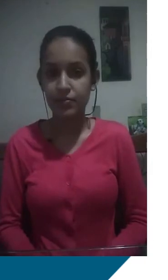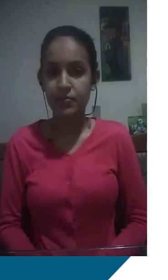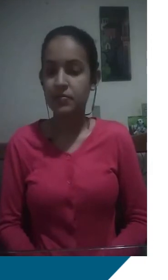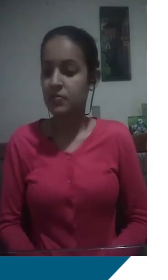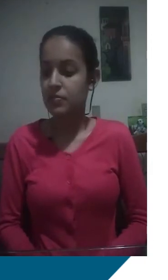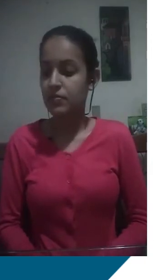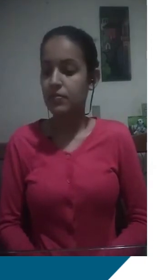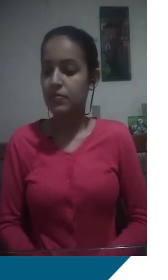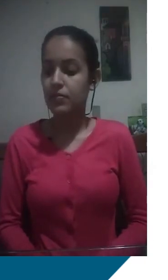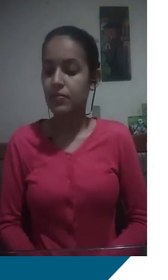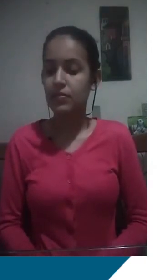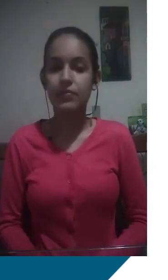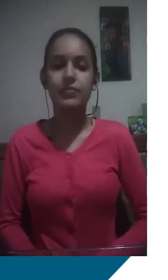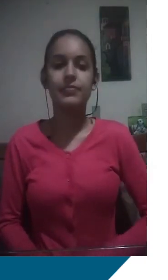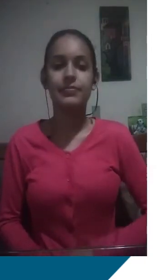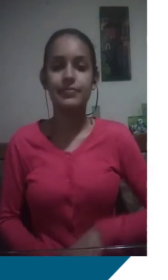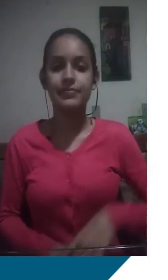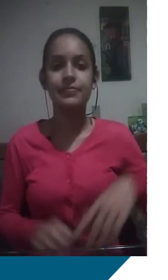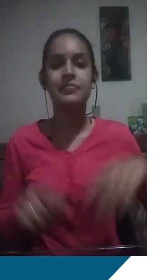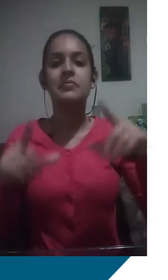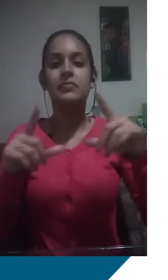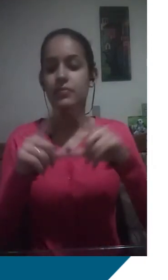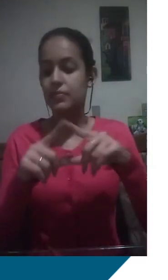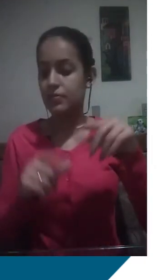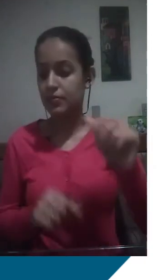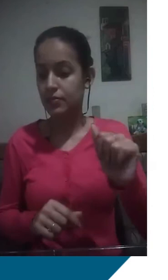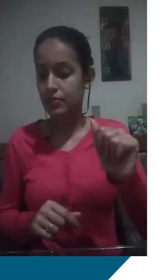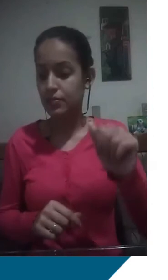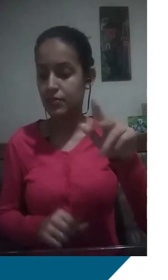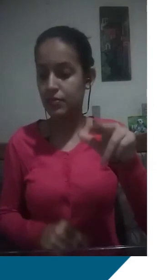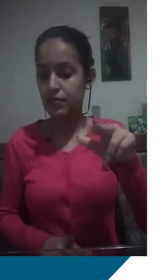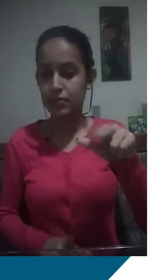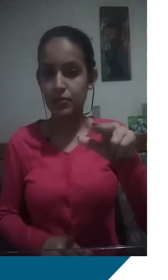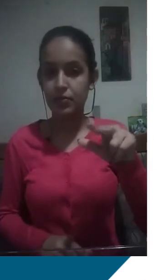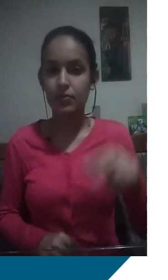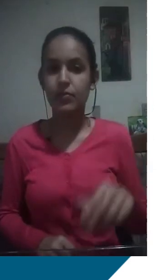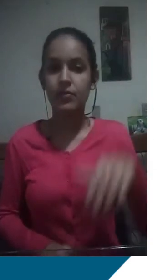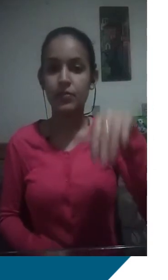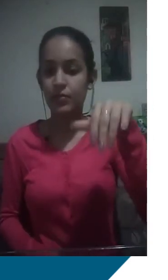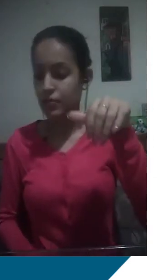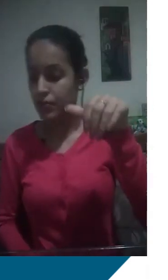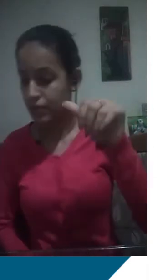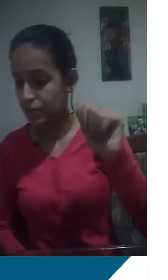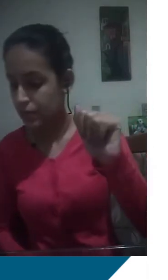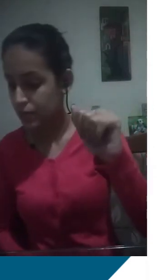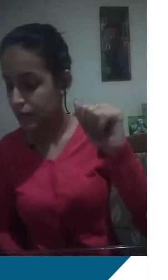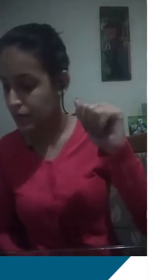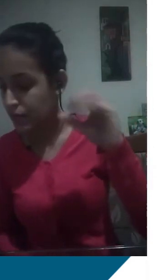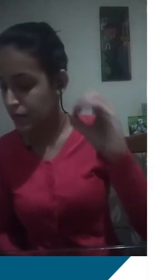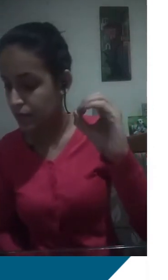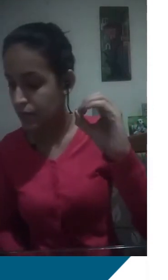inicial vezes um beta, que eu já vou explicar também, vezes a variação de temperatura.